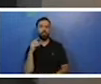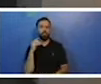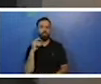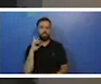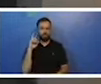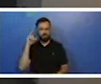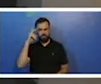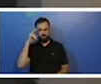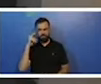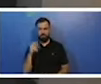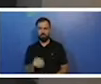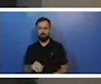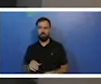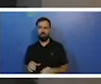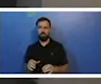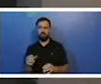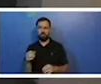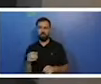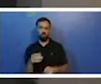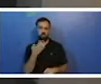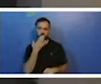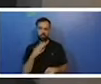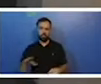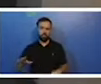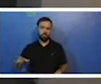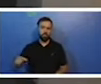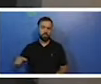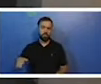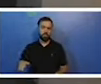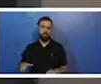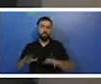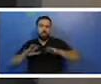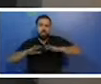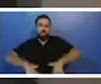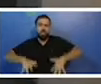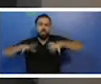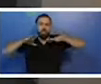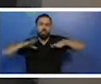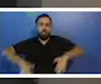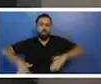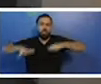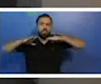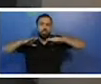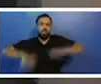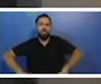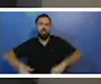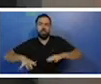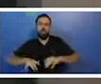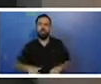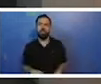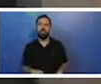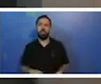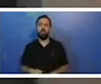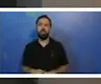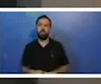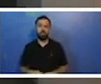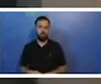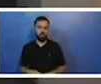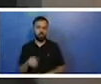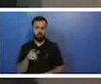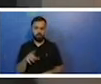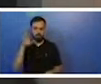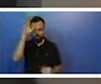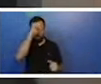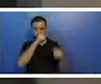você pode usar as duas mãos criancinhas do frete nos a respiração podem usar as duas mãos não tem problema vocês estão ainda